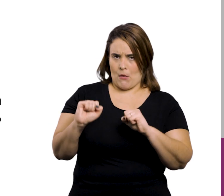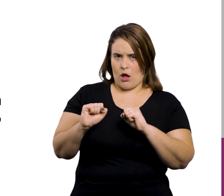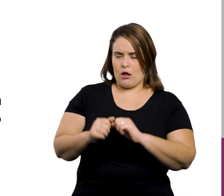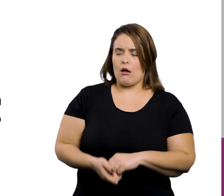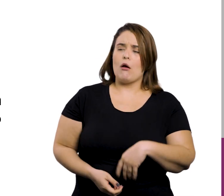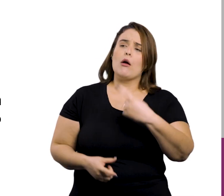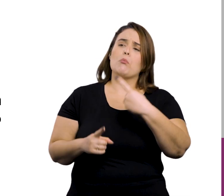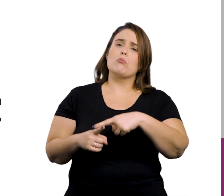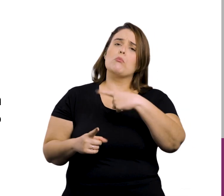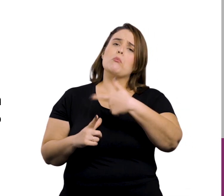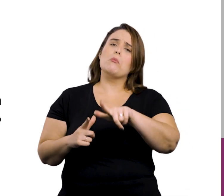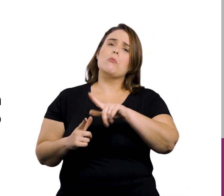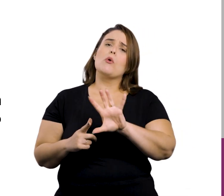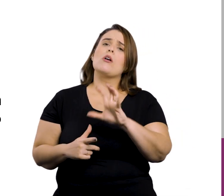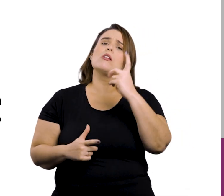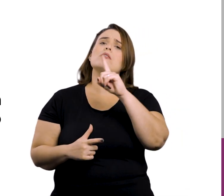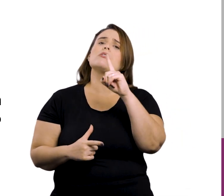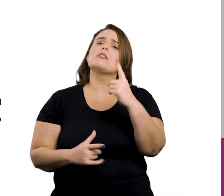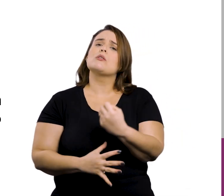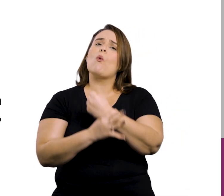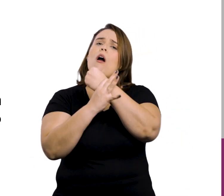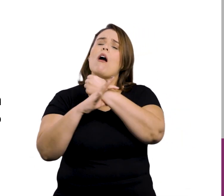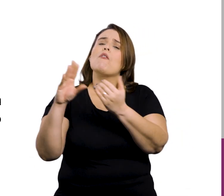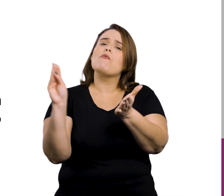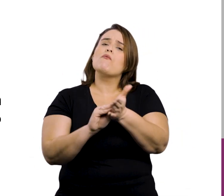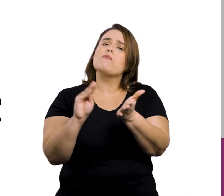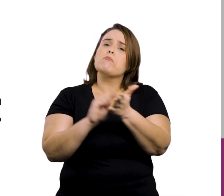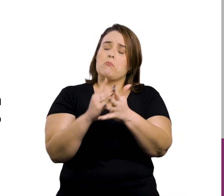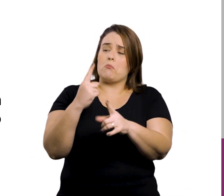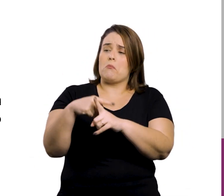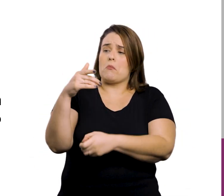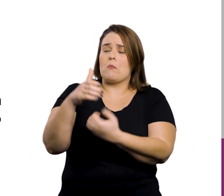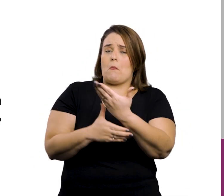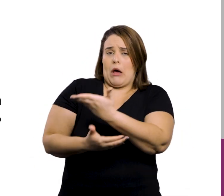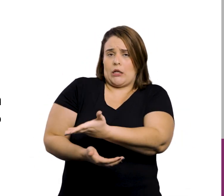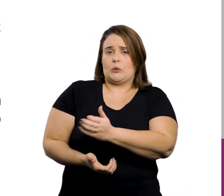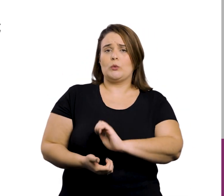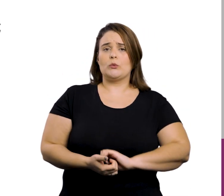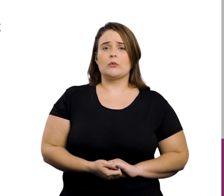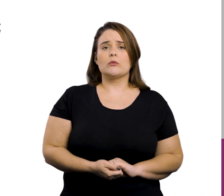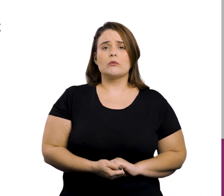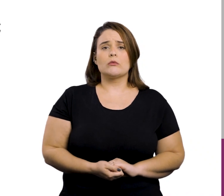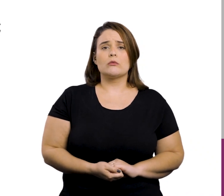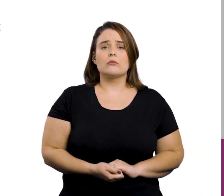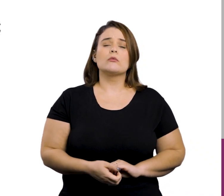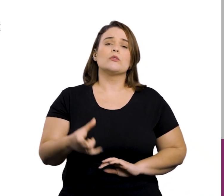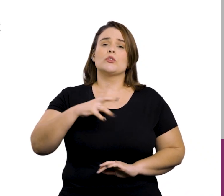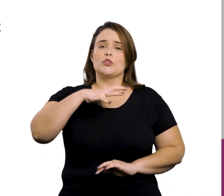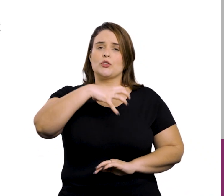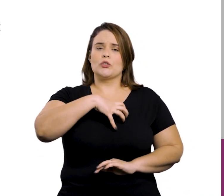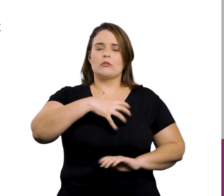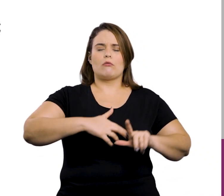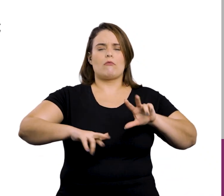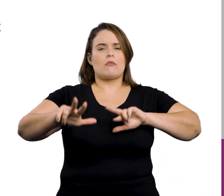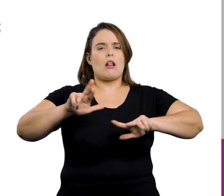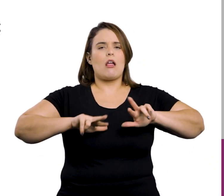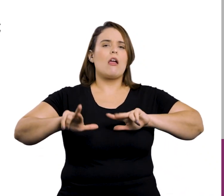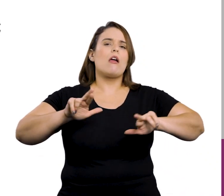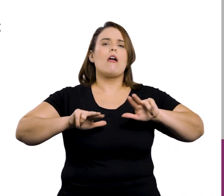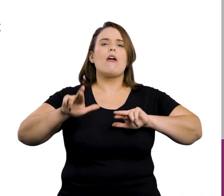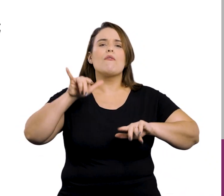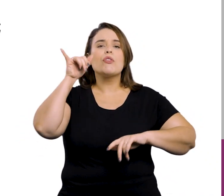por que ela não resolve a falta de segurança, já que foi criada para isso? Existem algumas formas de